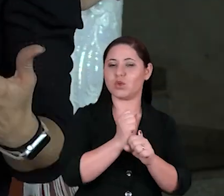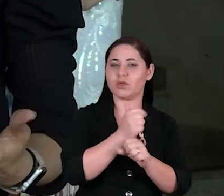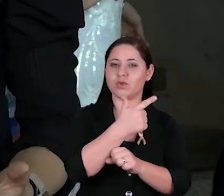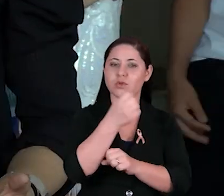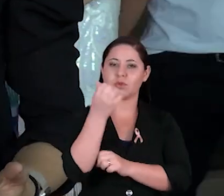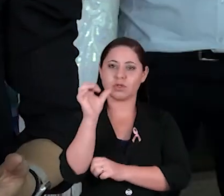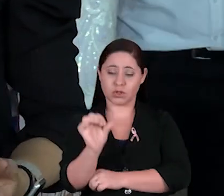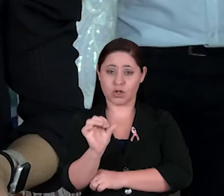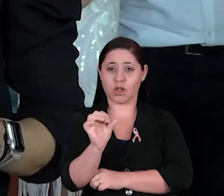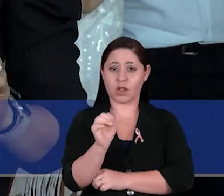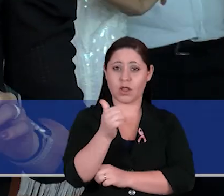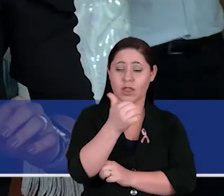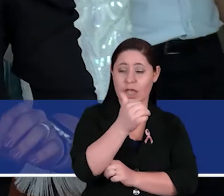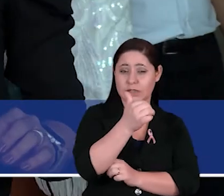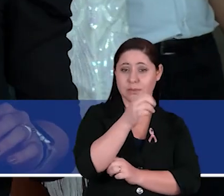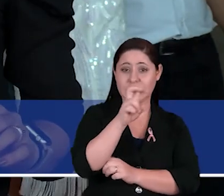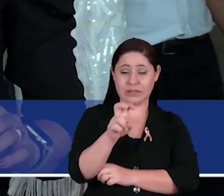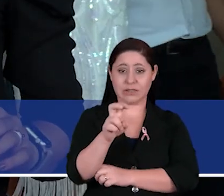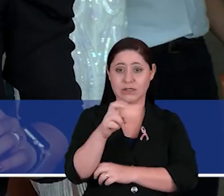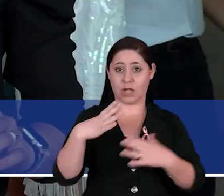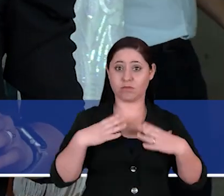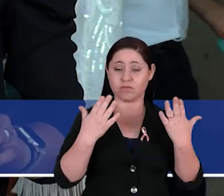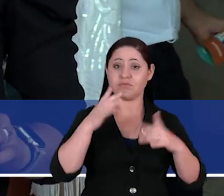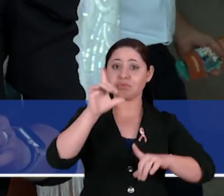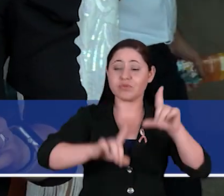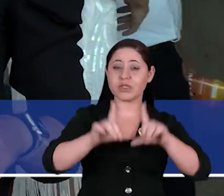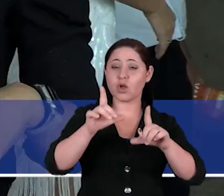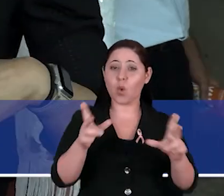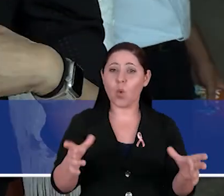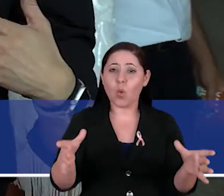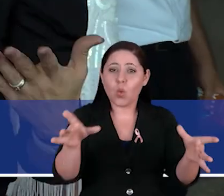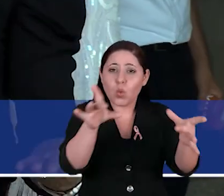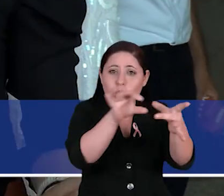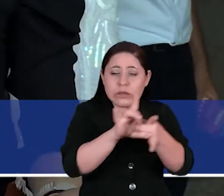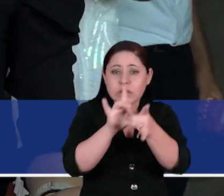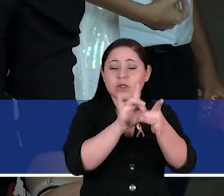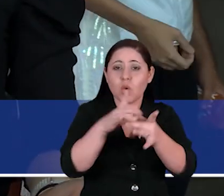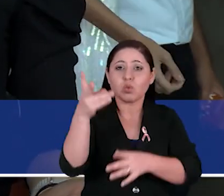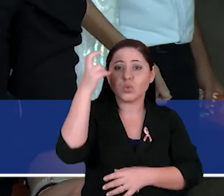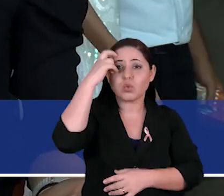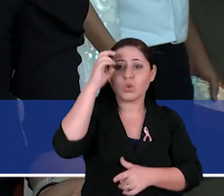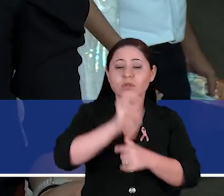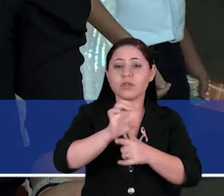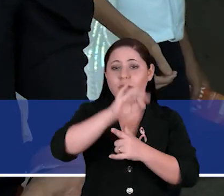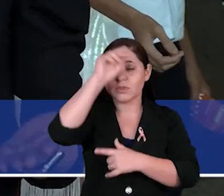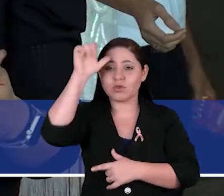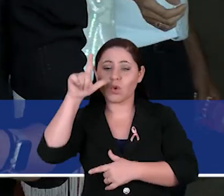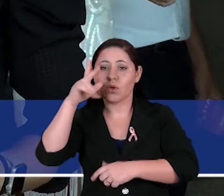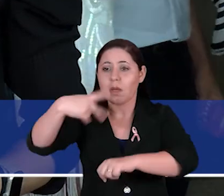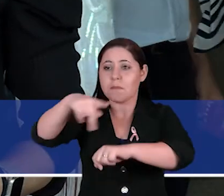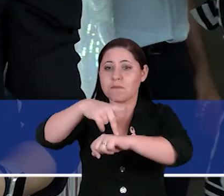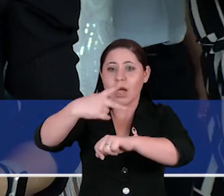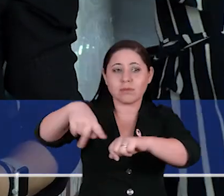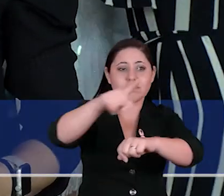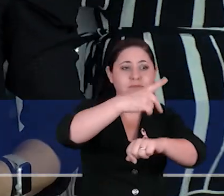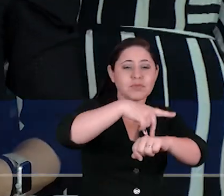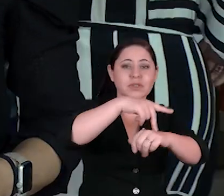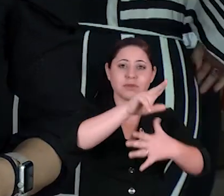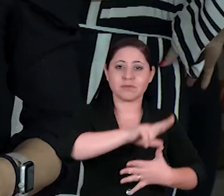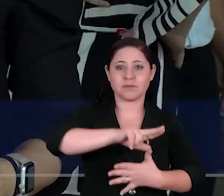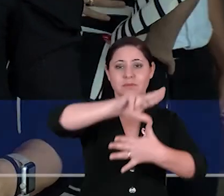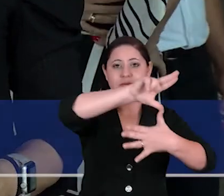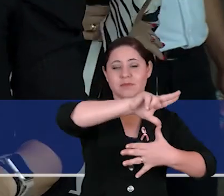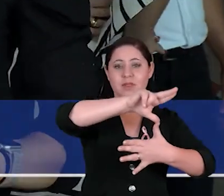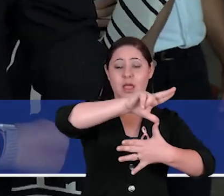em 2019 em sua 15ª edição com o propósito de unir as culturas do Mato Grosso do Sul com a dos demais países da